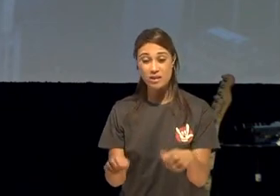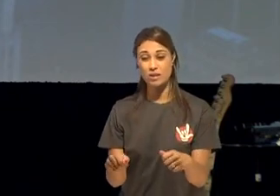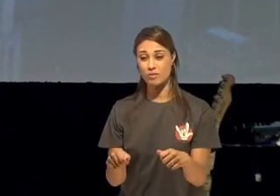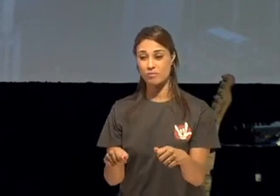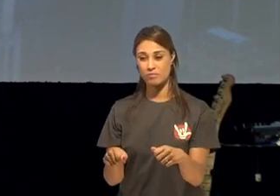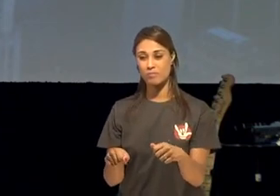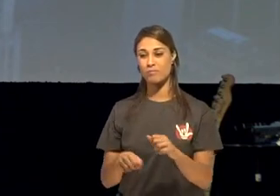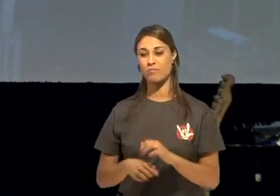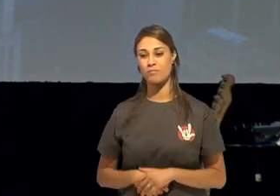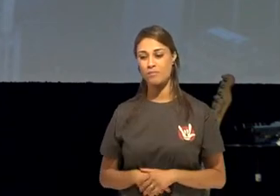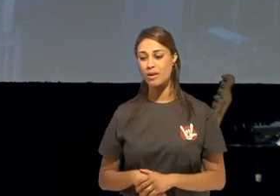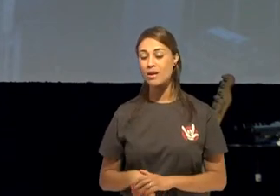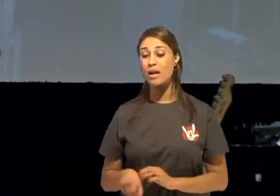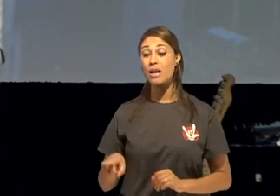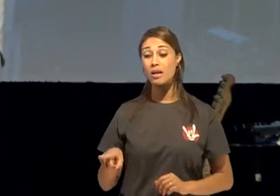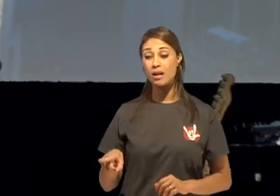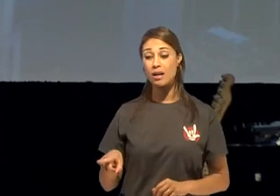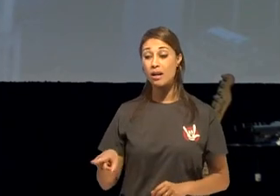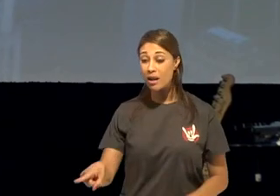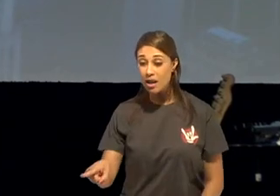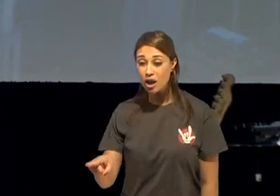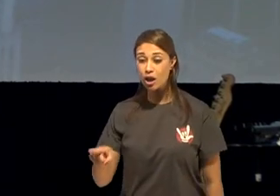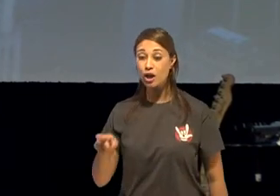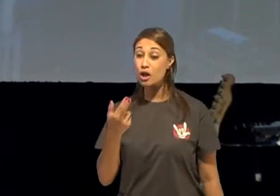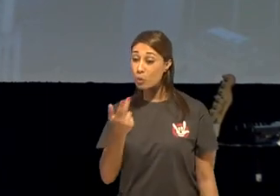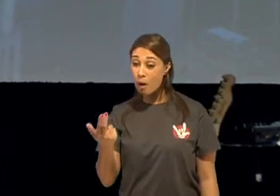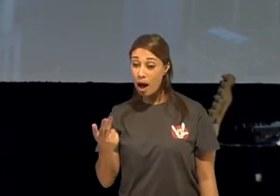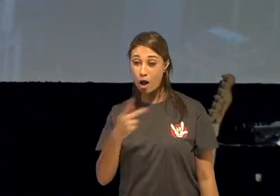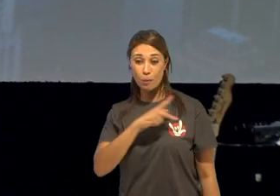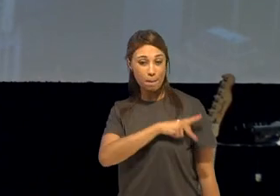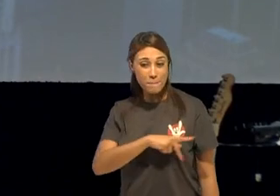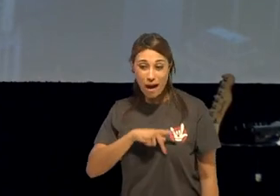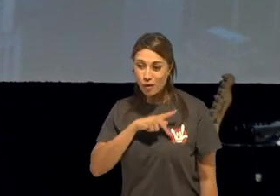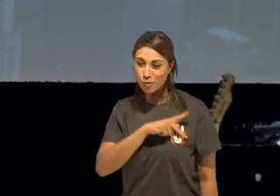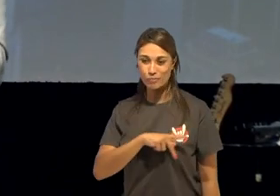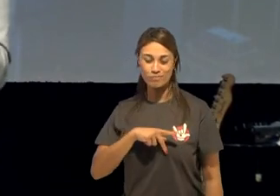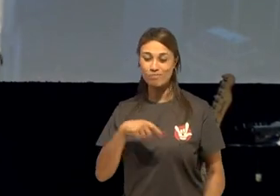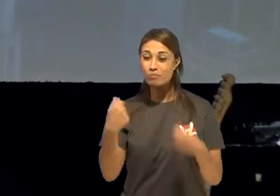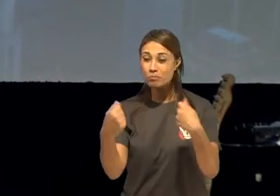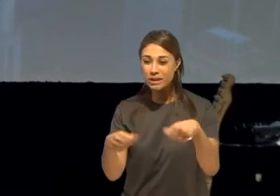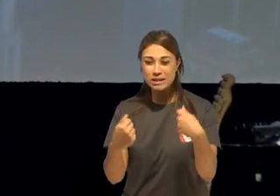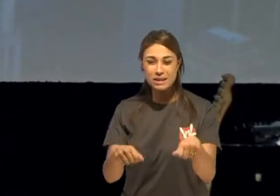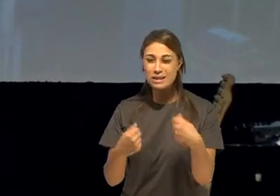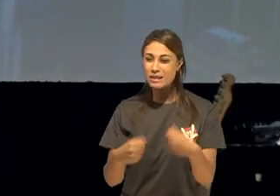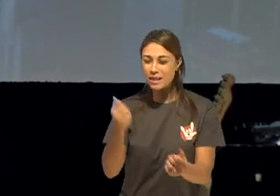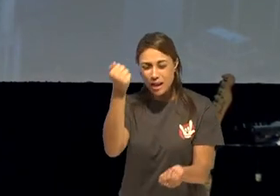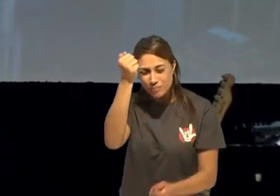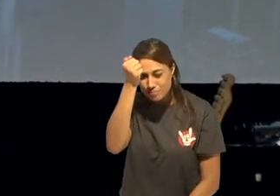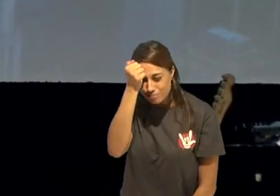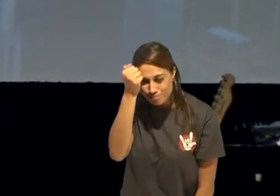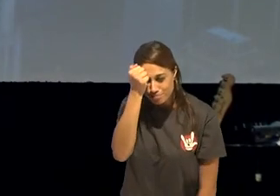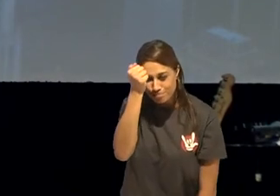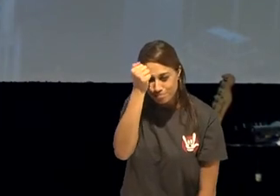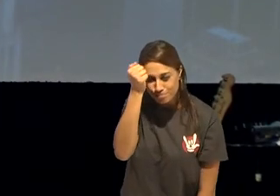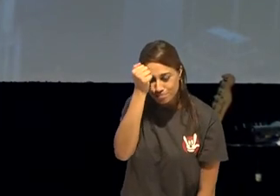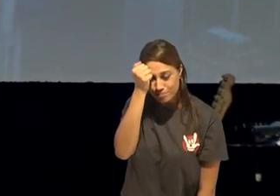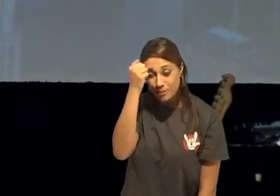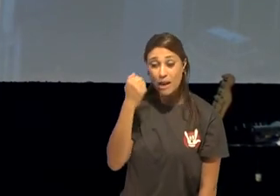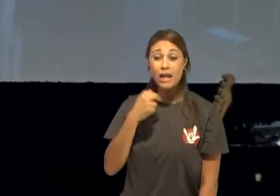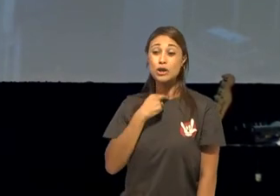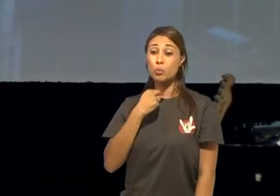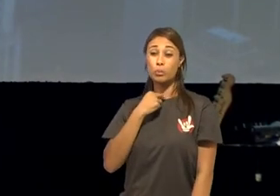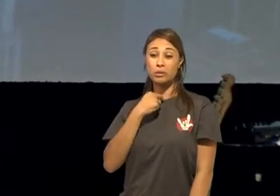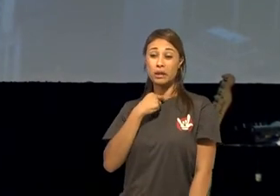em condição, nós precisamos chorar e nos arrepender, porque nós nos acostumamos a